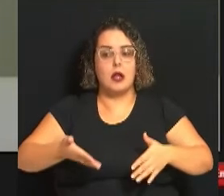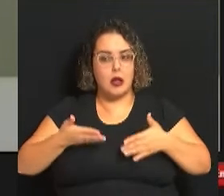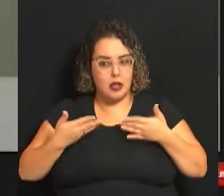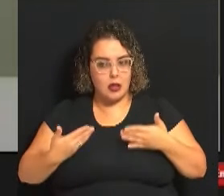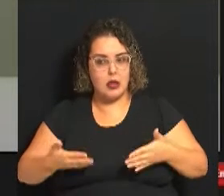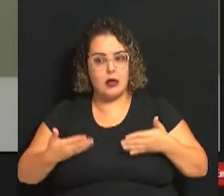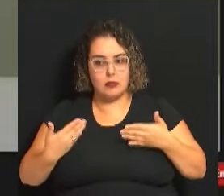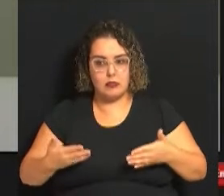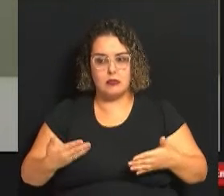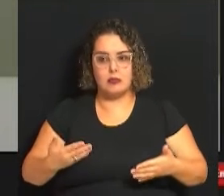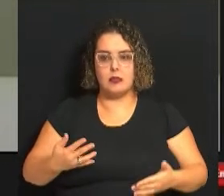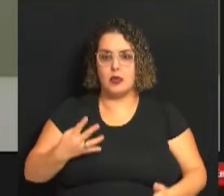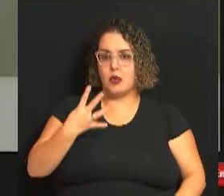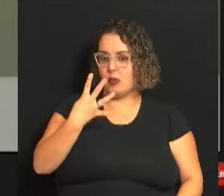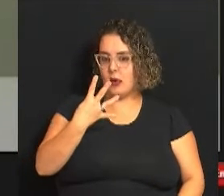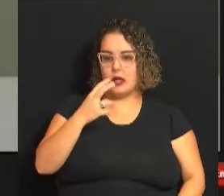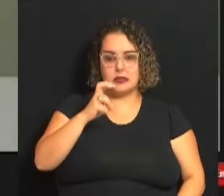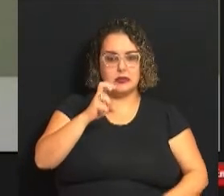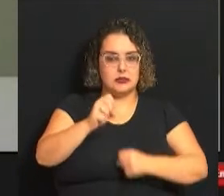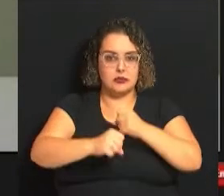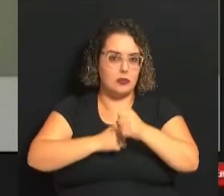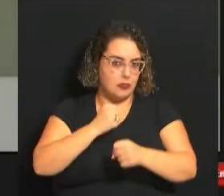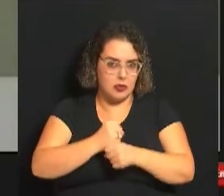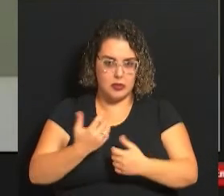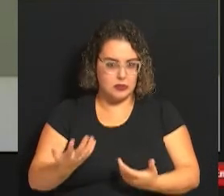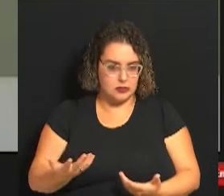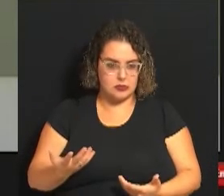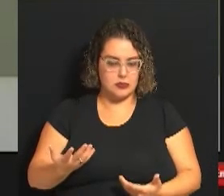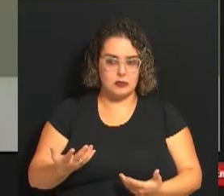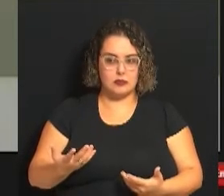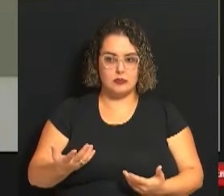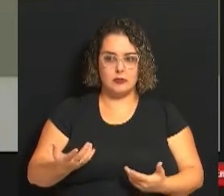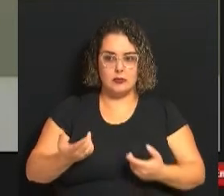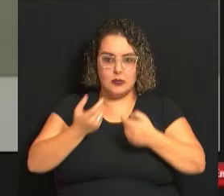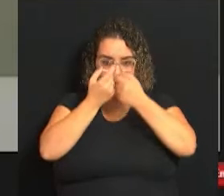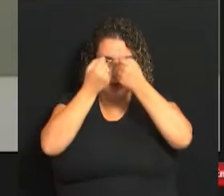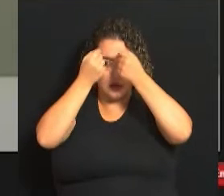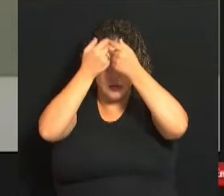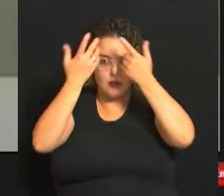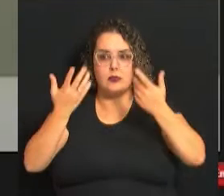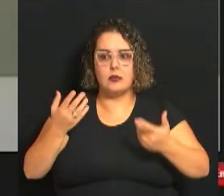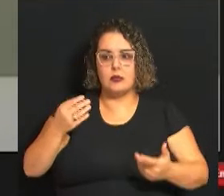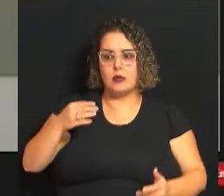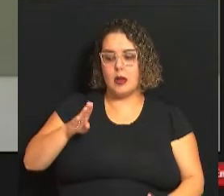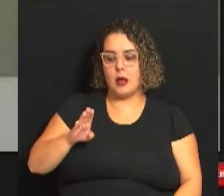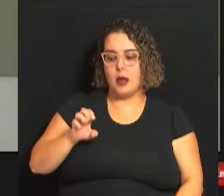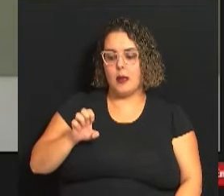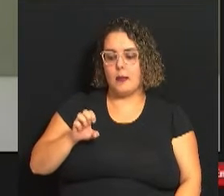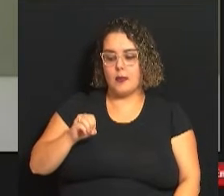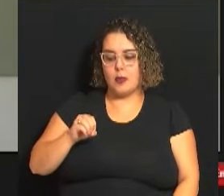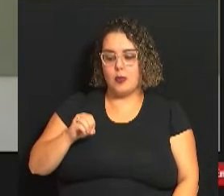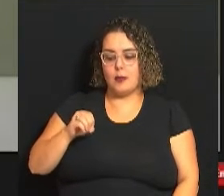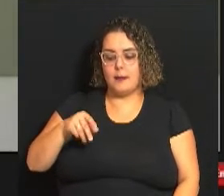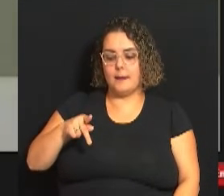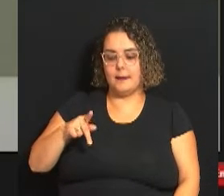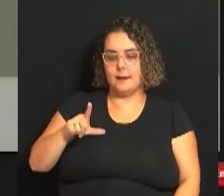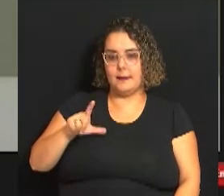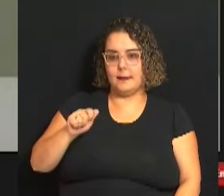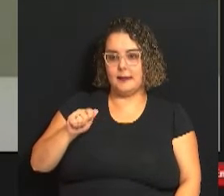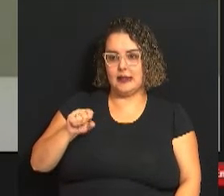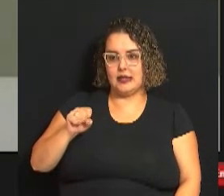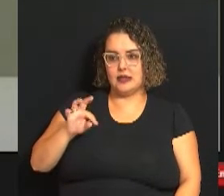de 4, 5 anos. Agora, aqueles tumores que são chamados de glioblastoma, que são os astrocitoma grau